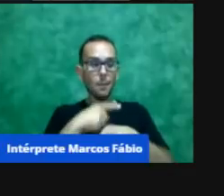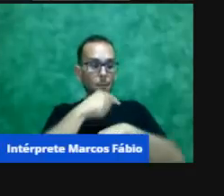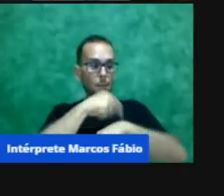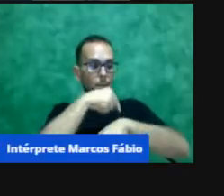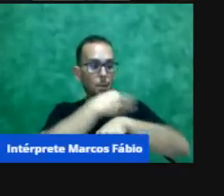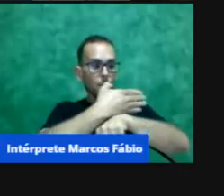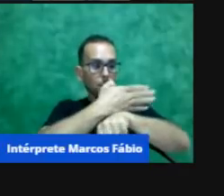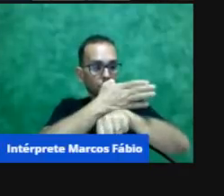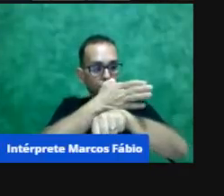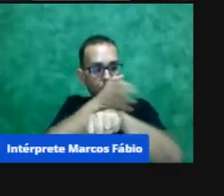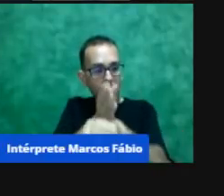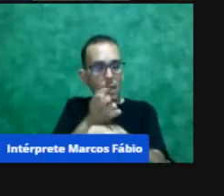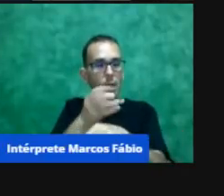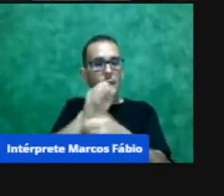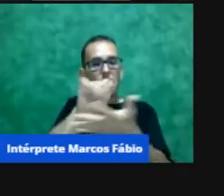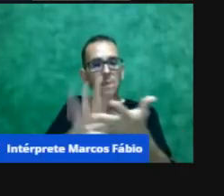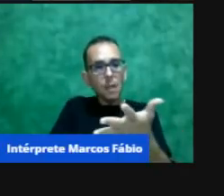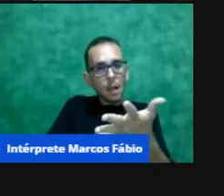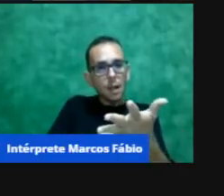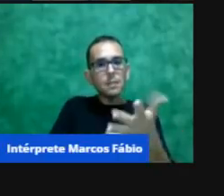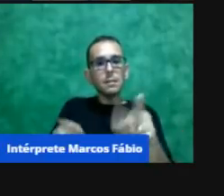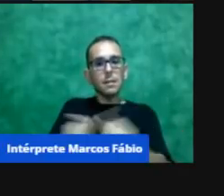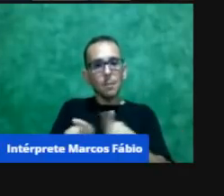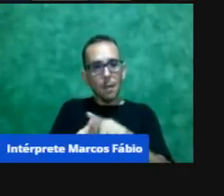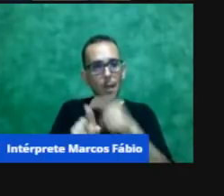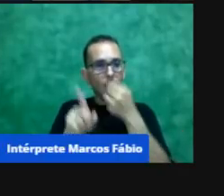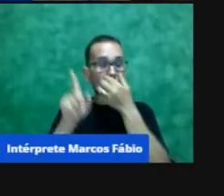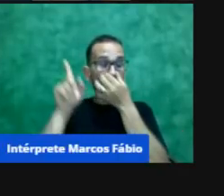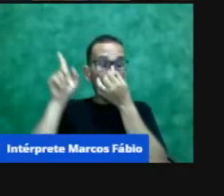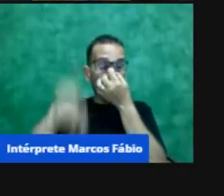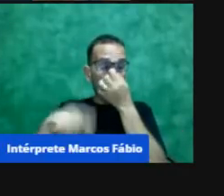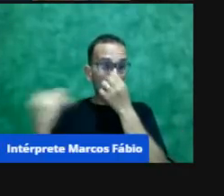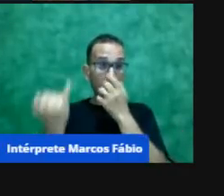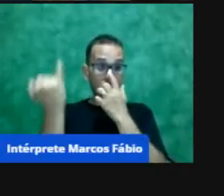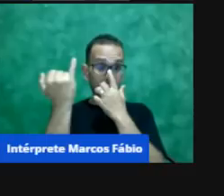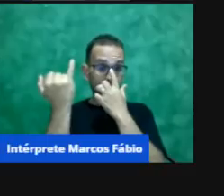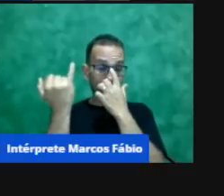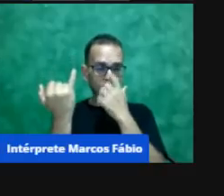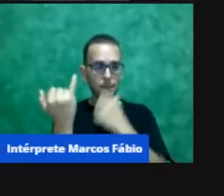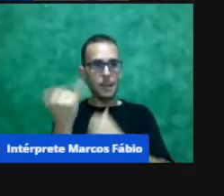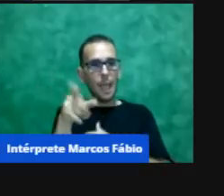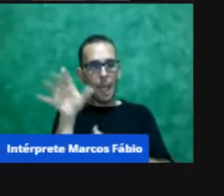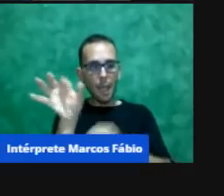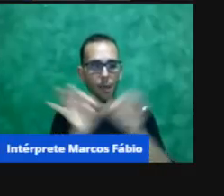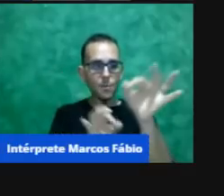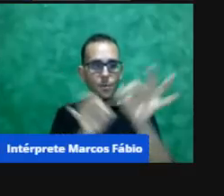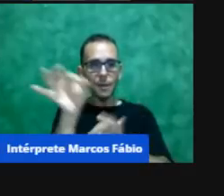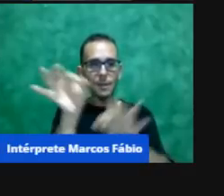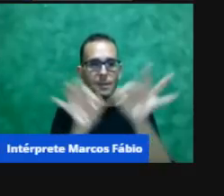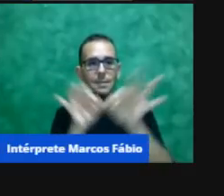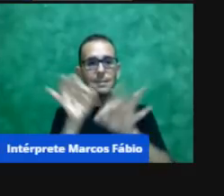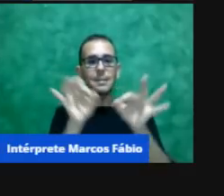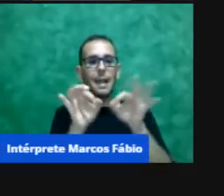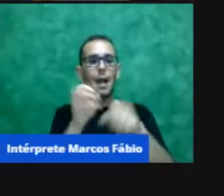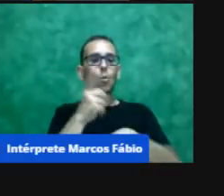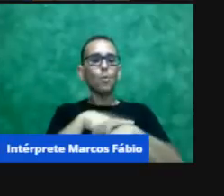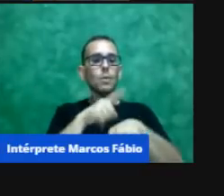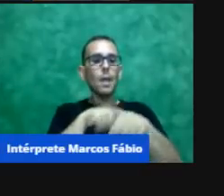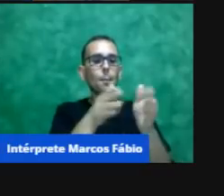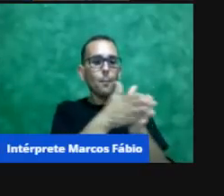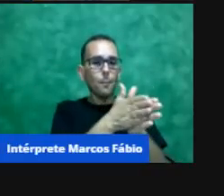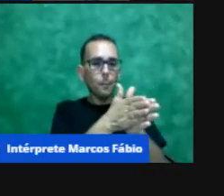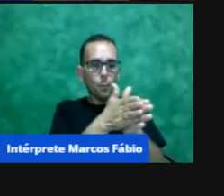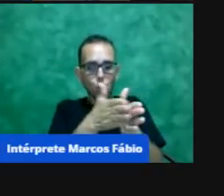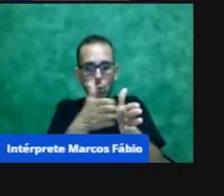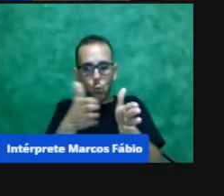próprias atividades, que é muito importante, ele se organizar em relação a esse tempo do que ele